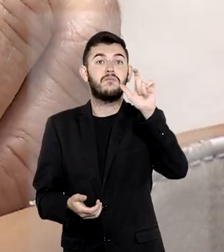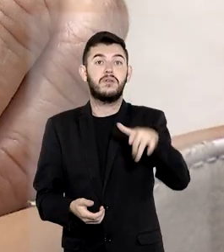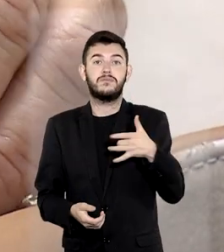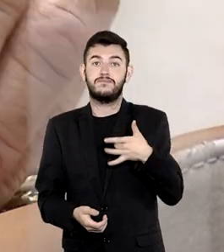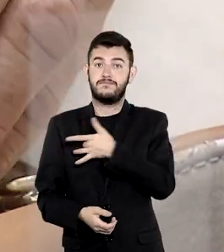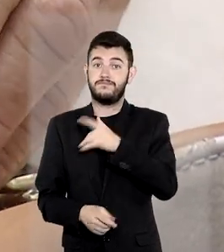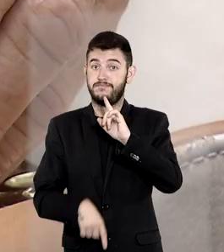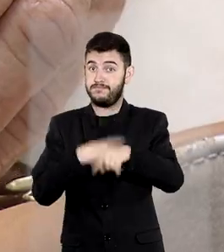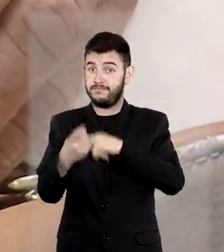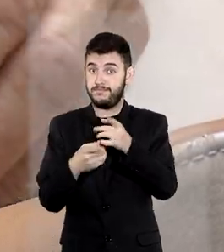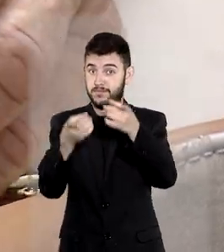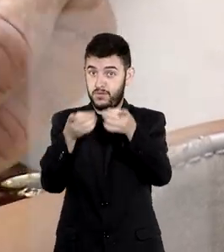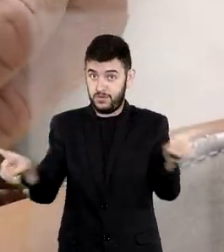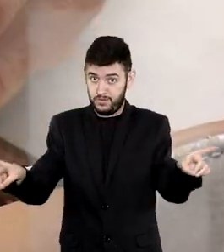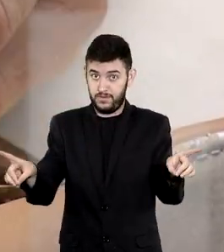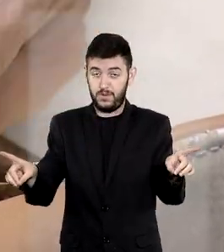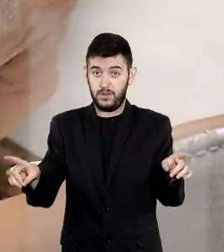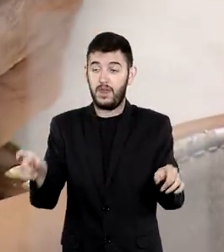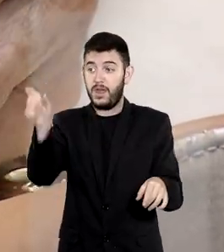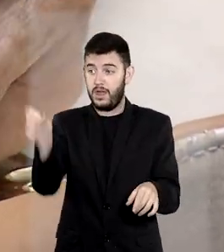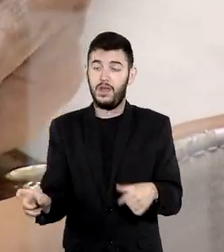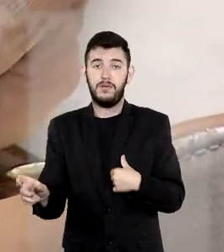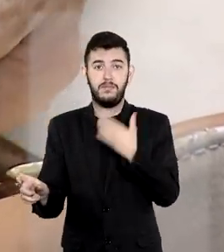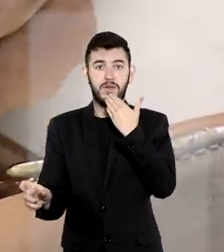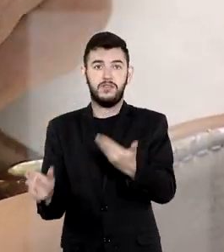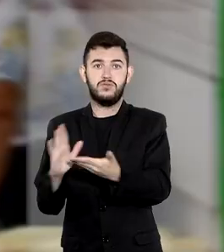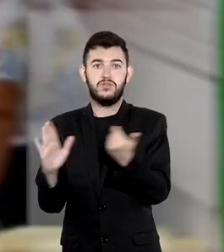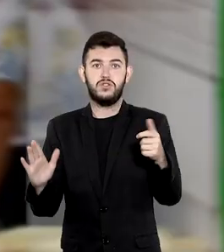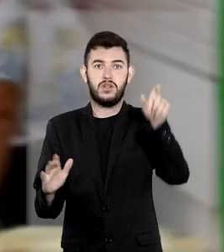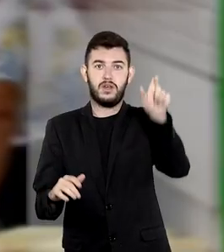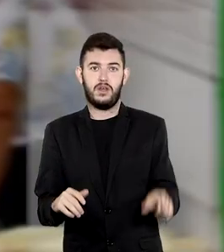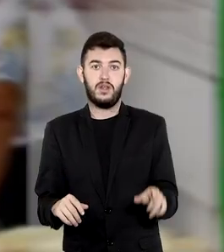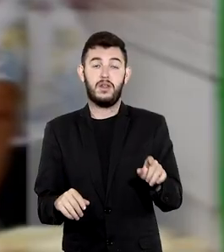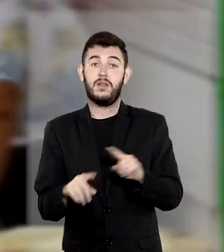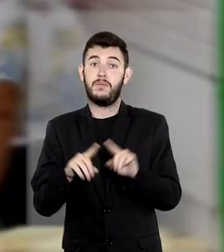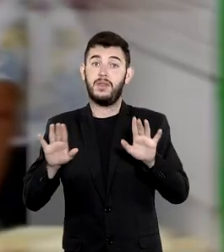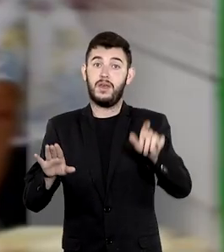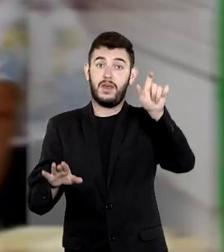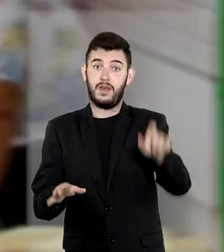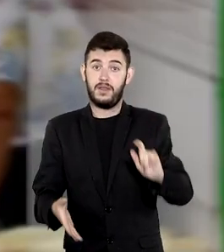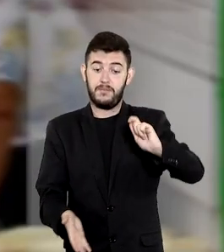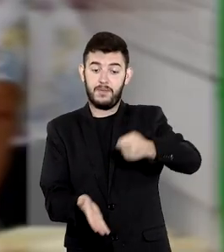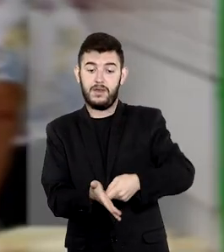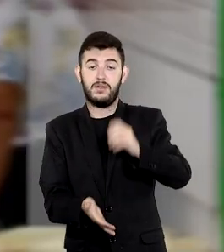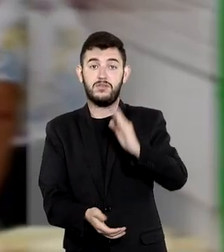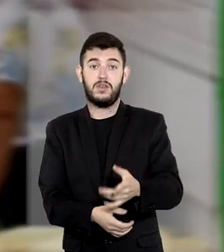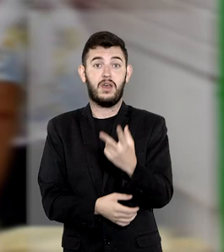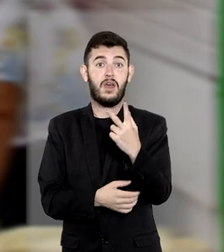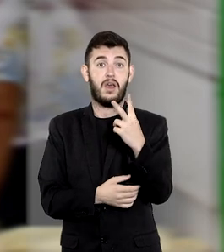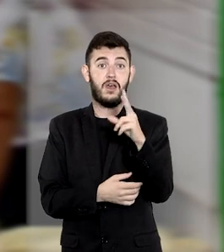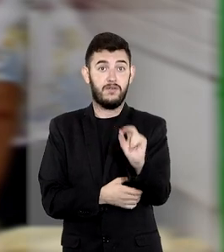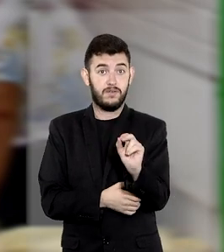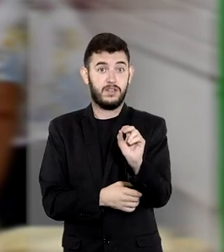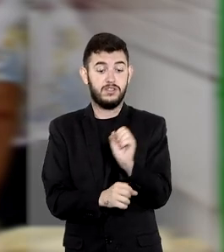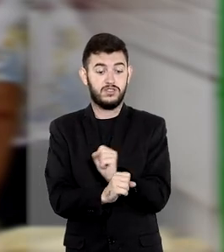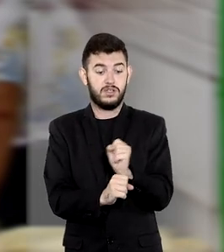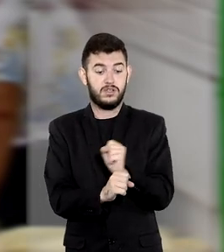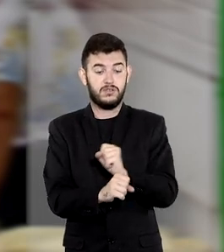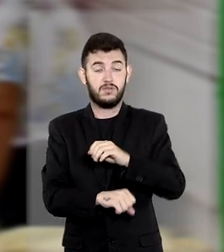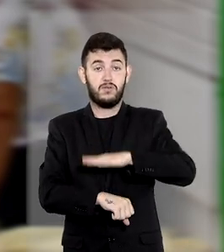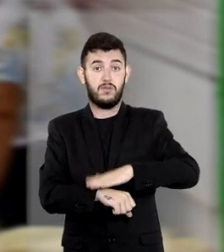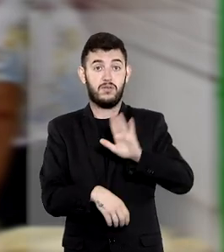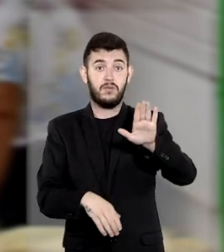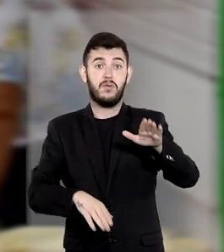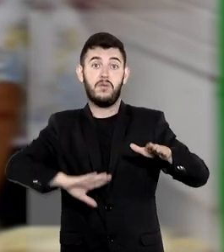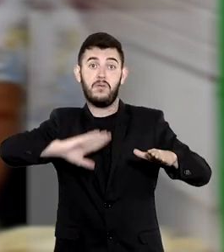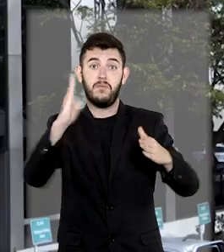Após o divórcio, ela foi excluída a pedido do titular, mesmo já tendo contribuído por quase 20 anos quando a ação